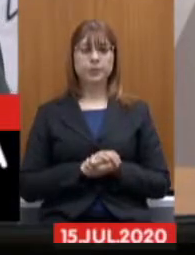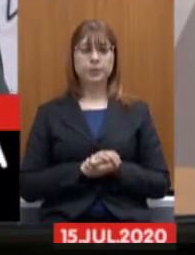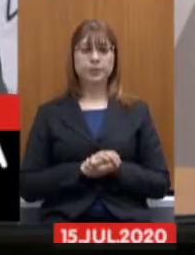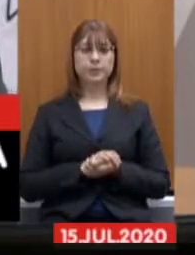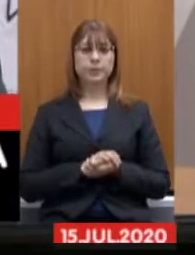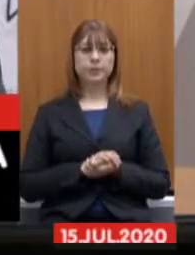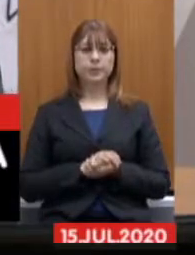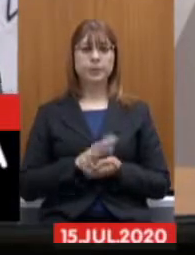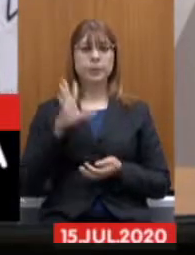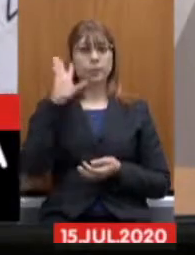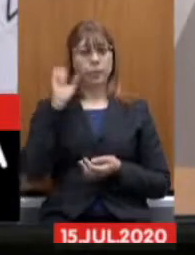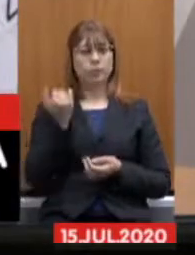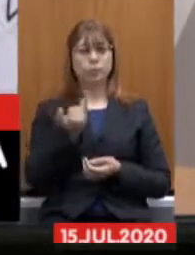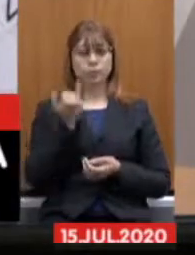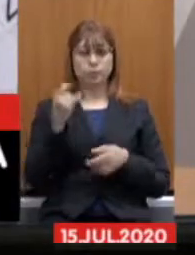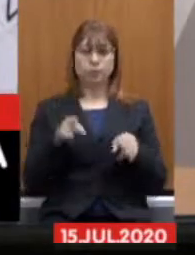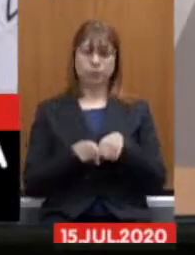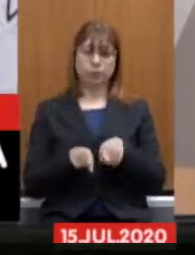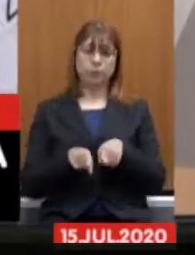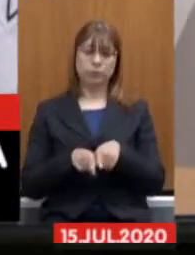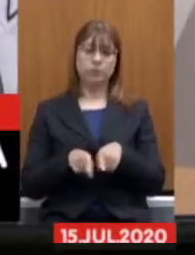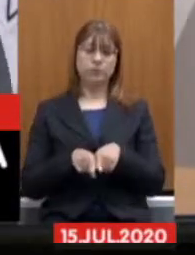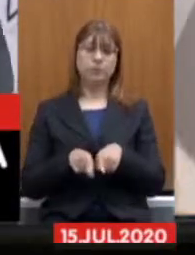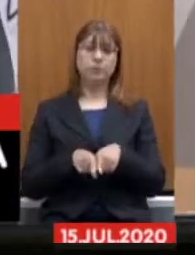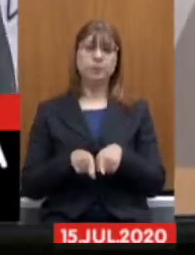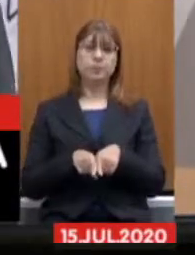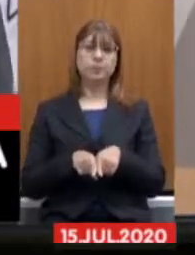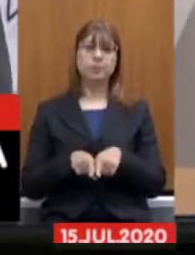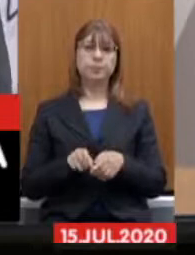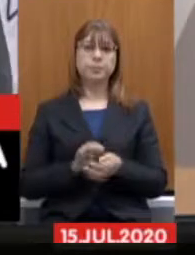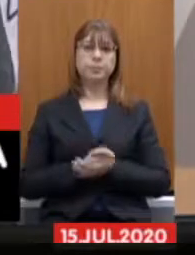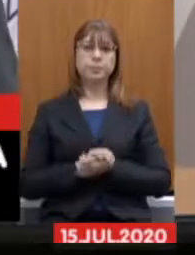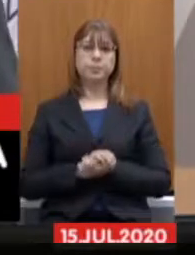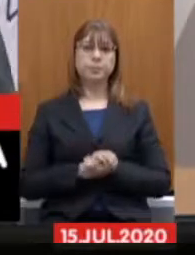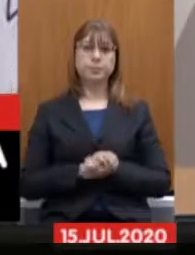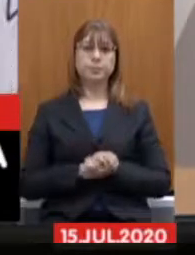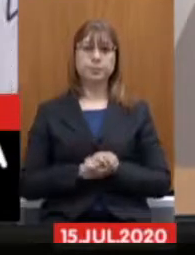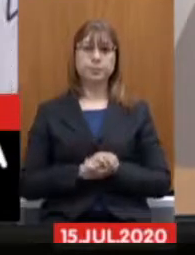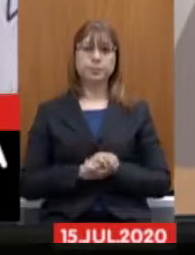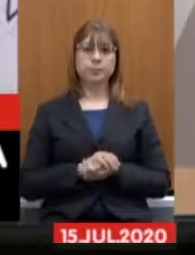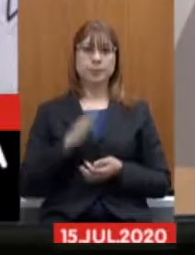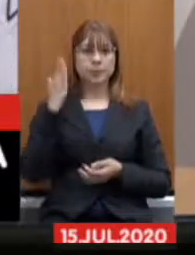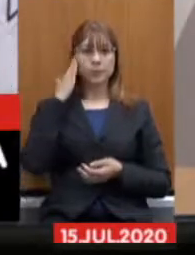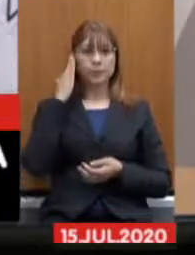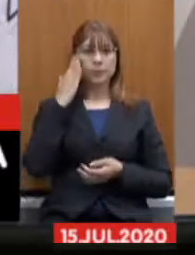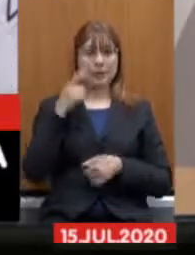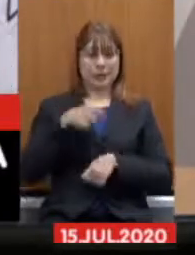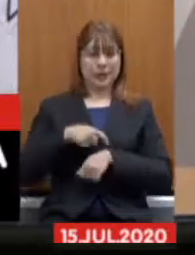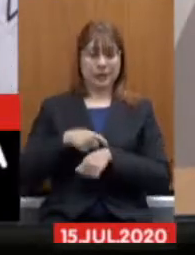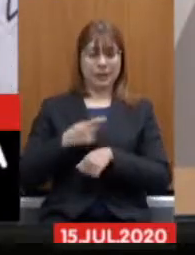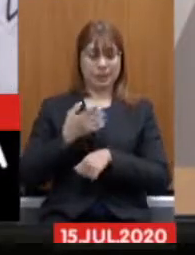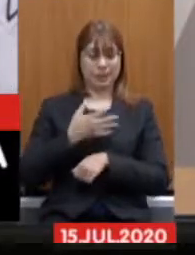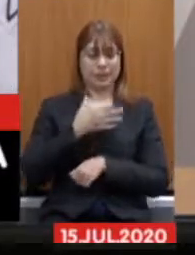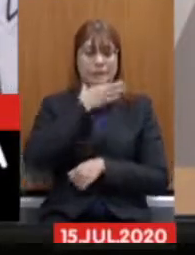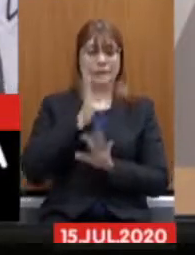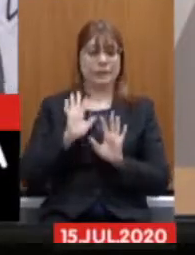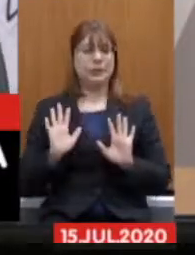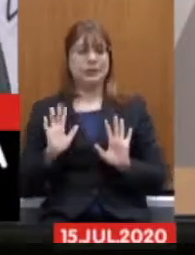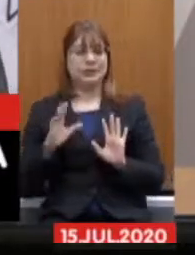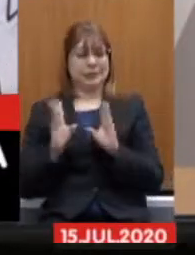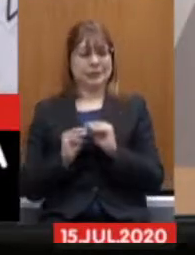o que eu acho que é importante que a gente também e sim eu tenho praticar já percebi vou concluir